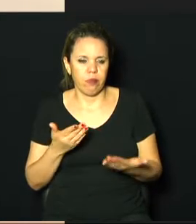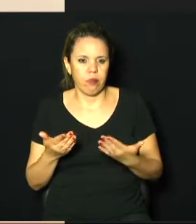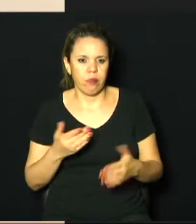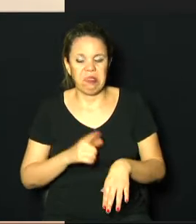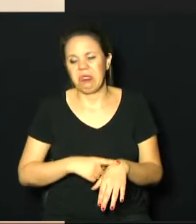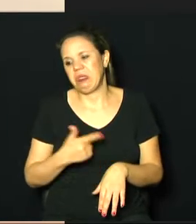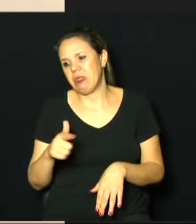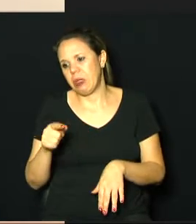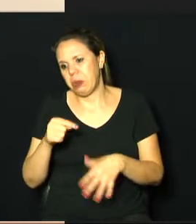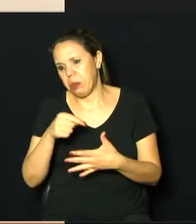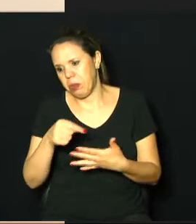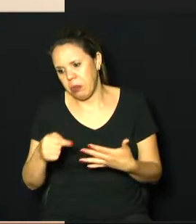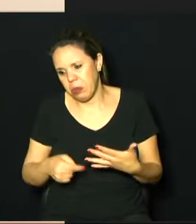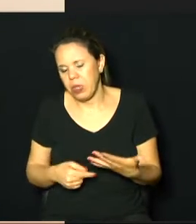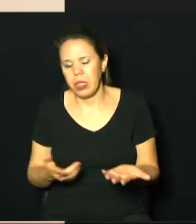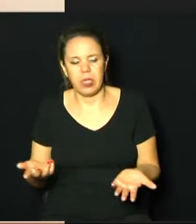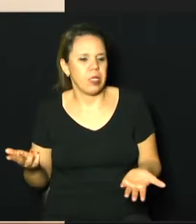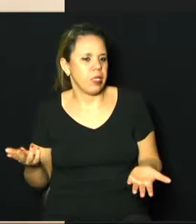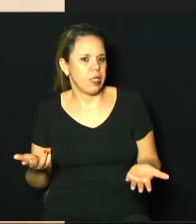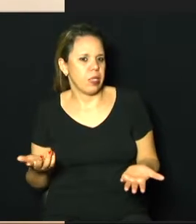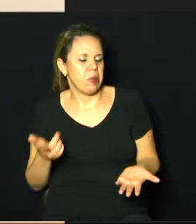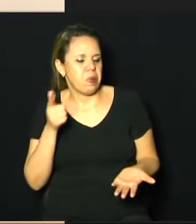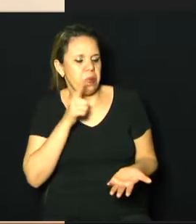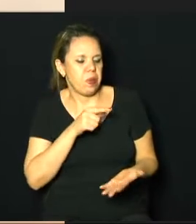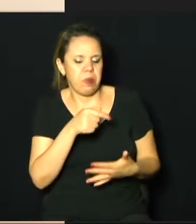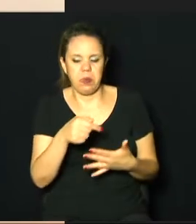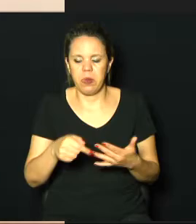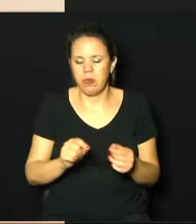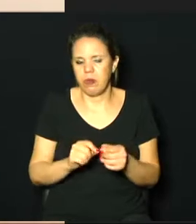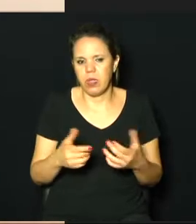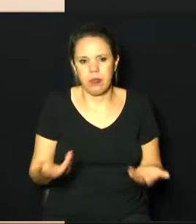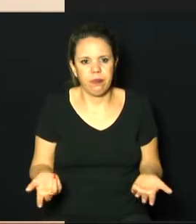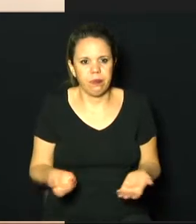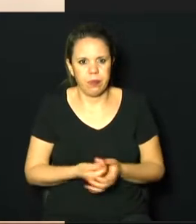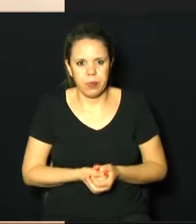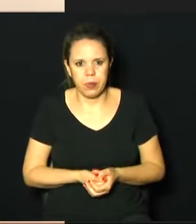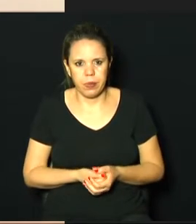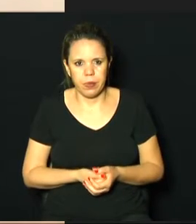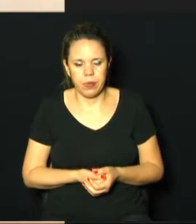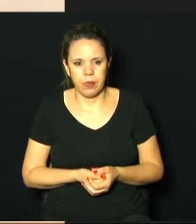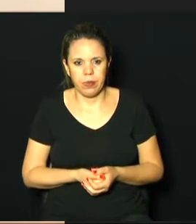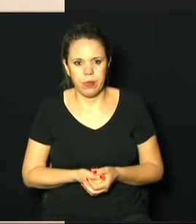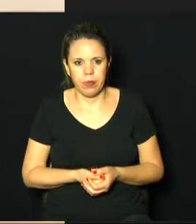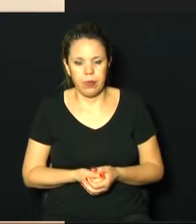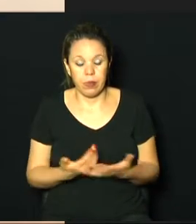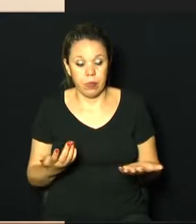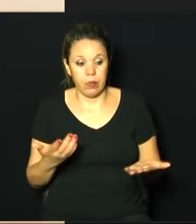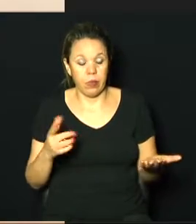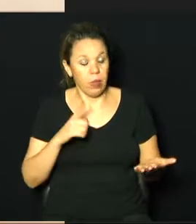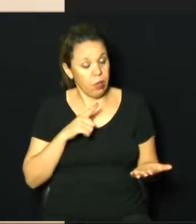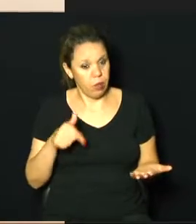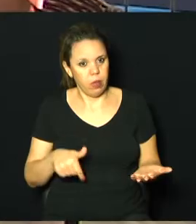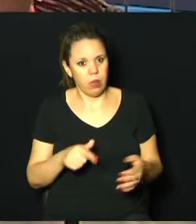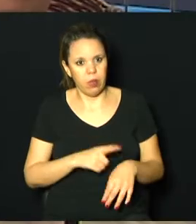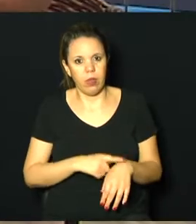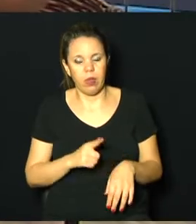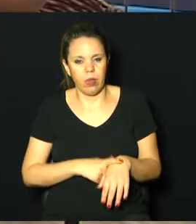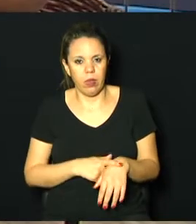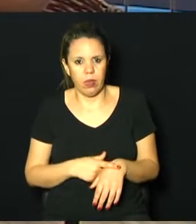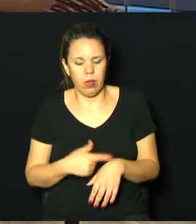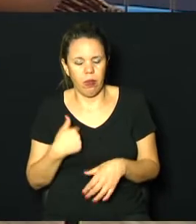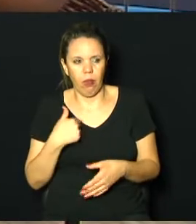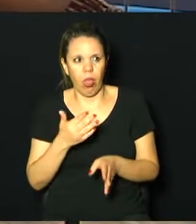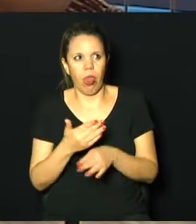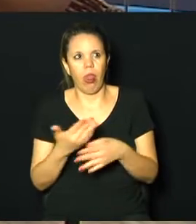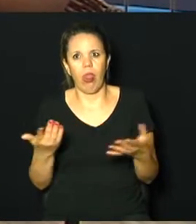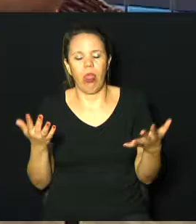tenho tempo para isso, eu não tenho tempo para aquilo, eu não consigo isso, eu não consigo aquilo. E aí, quando a gente teve o tempo, Ficamos né, nós